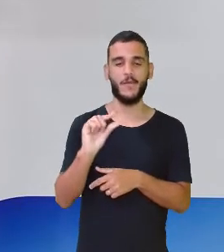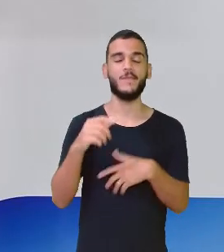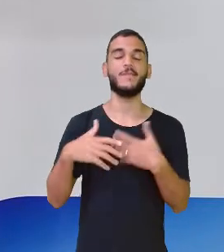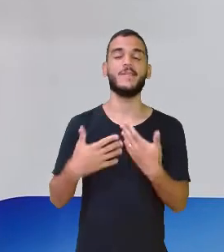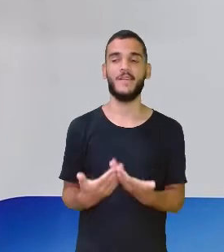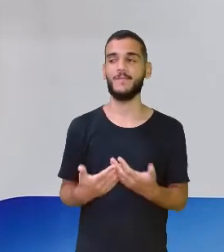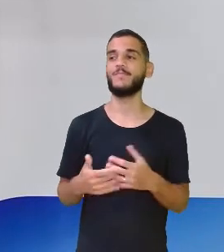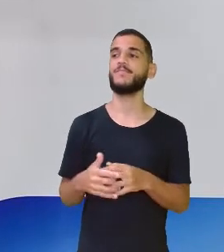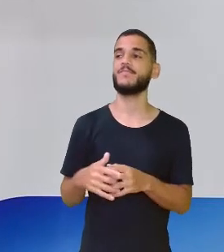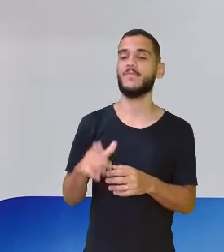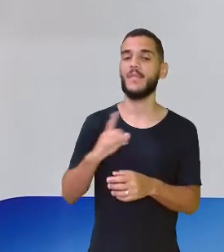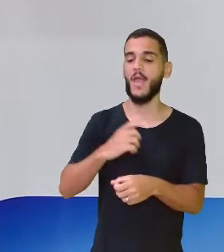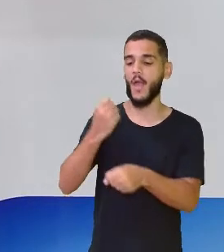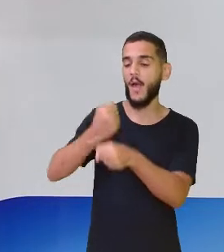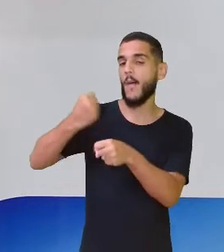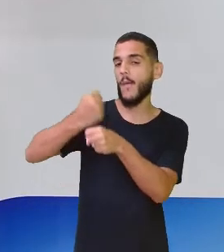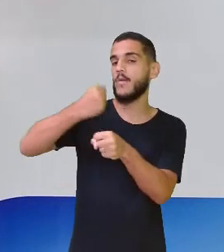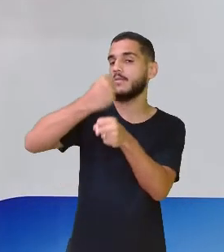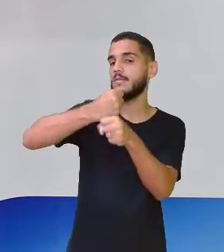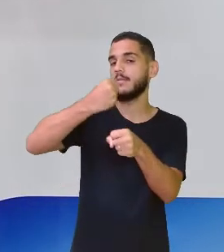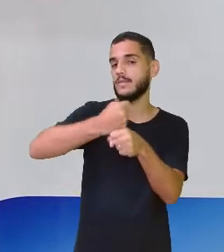ó, essa construção,